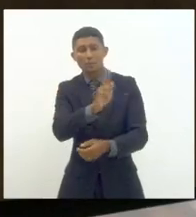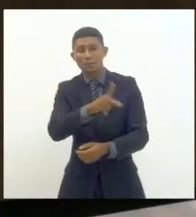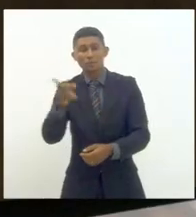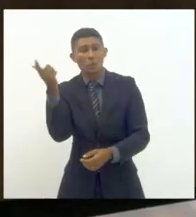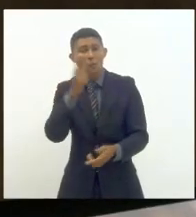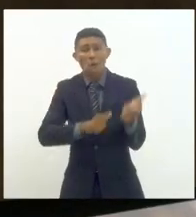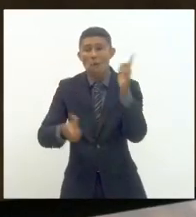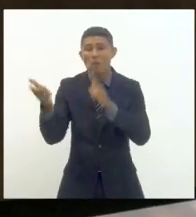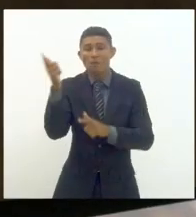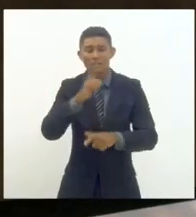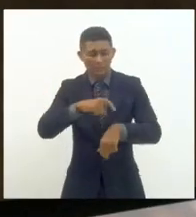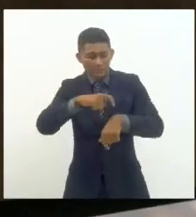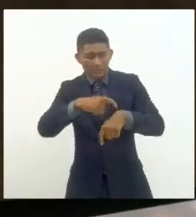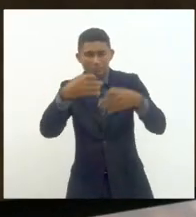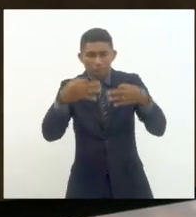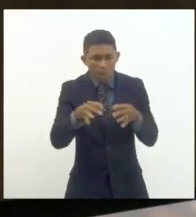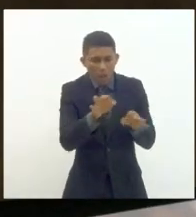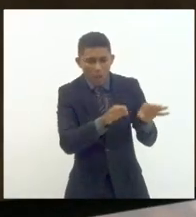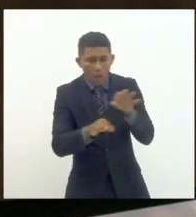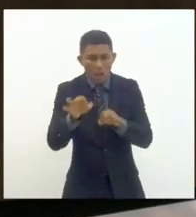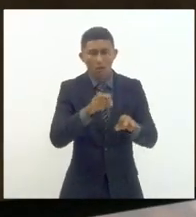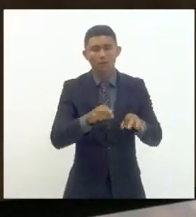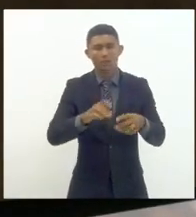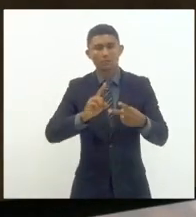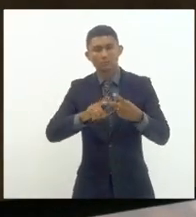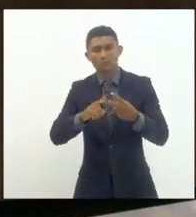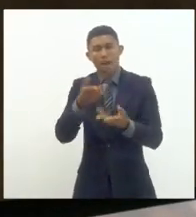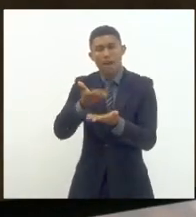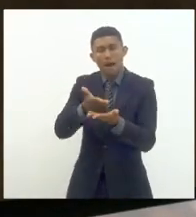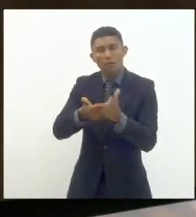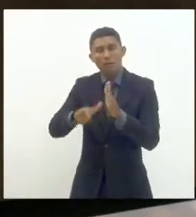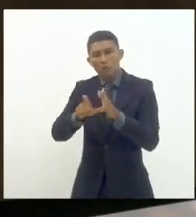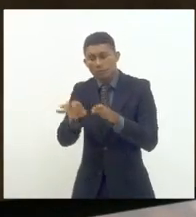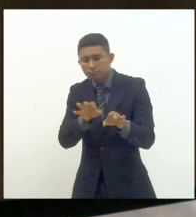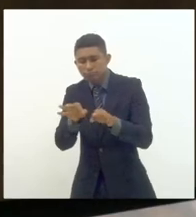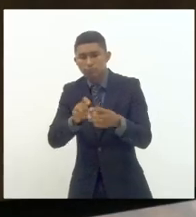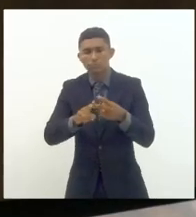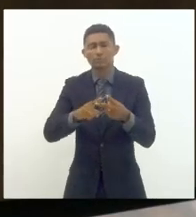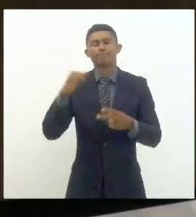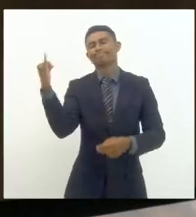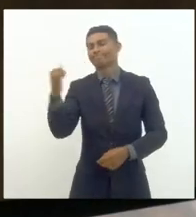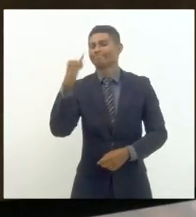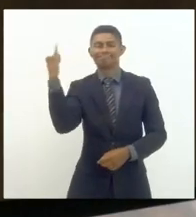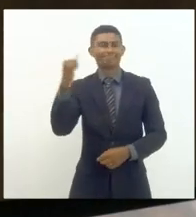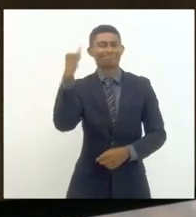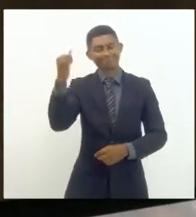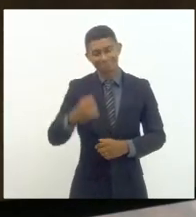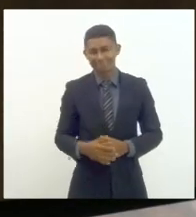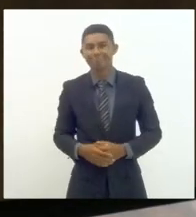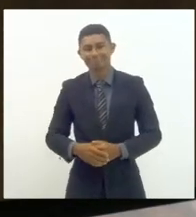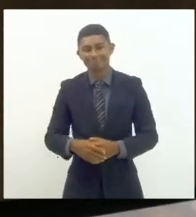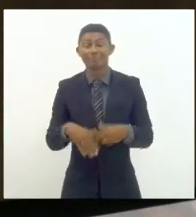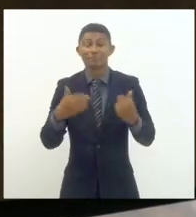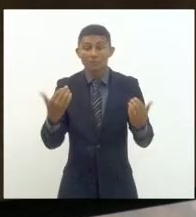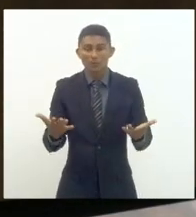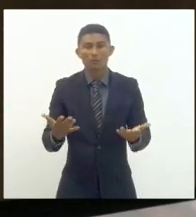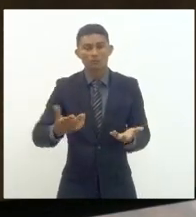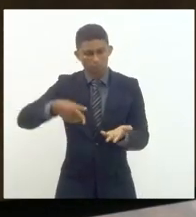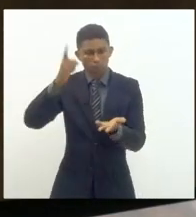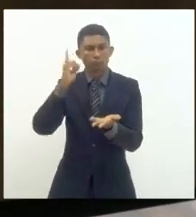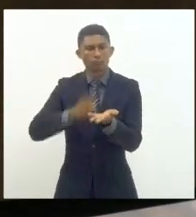de corrigir, de se preparar para as aulas é muito importante. Então, a gente, seguindo aqui o acordo